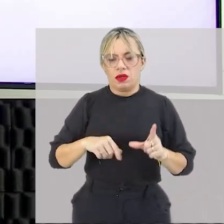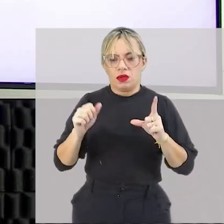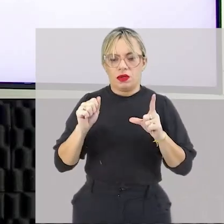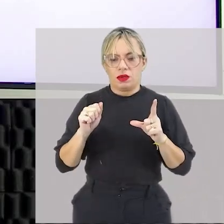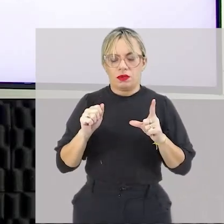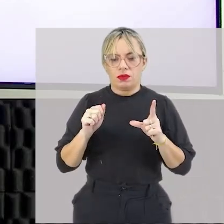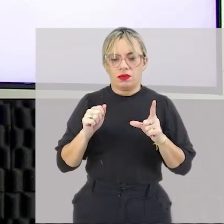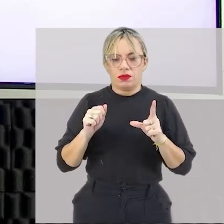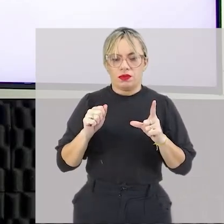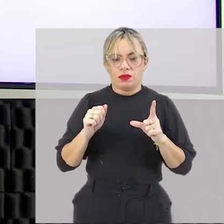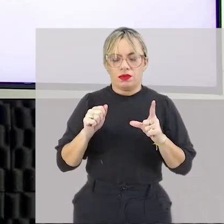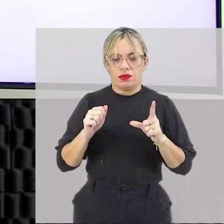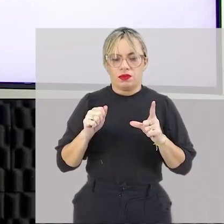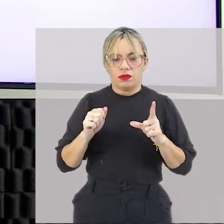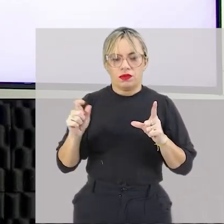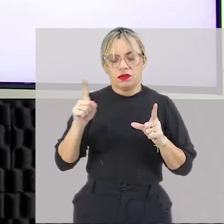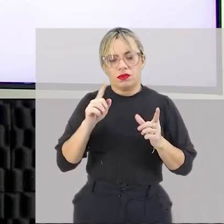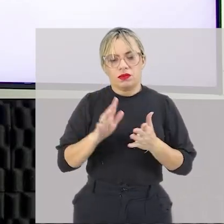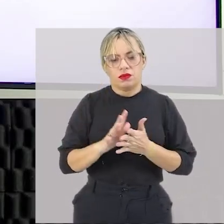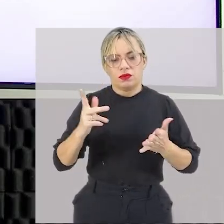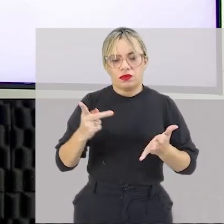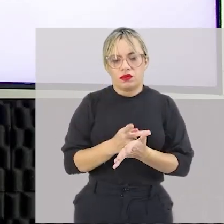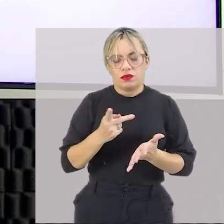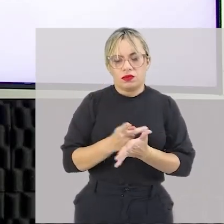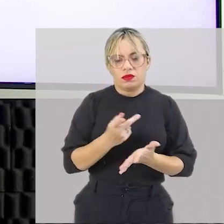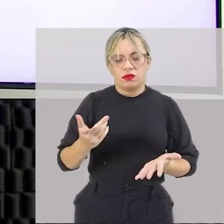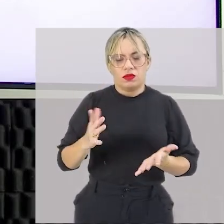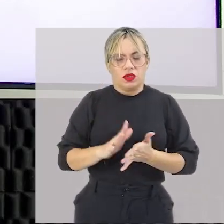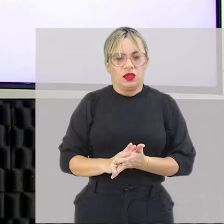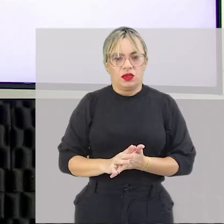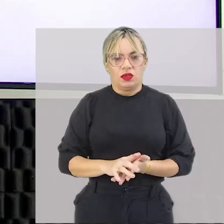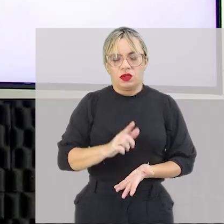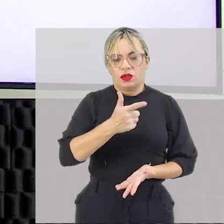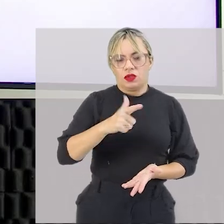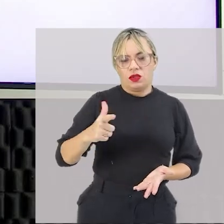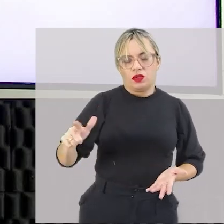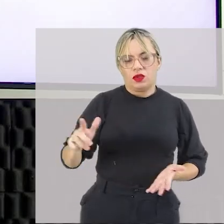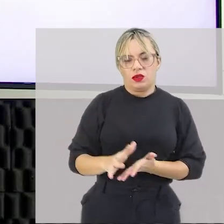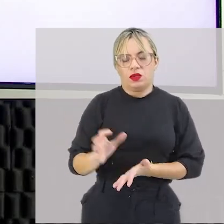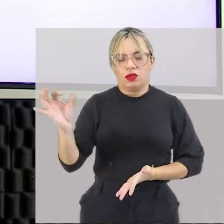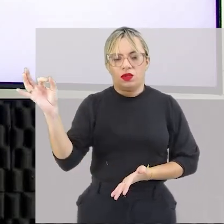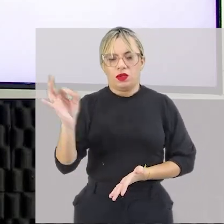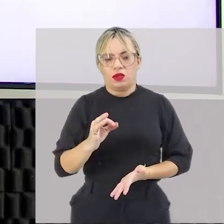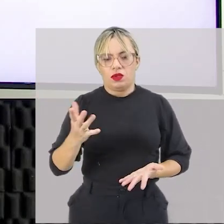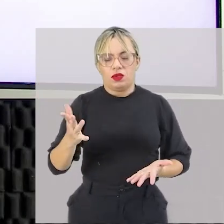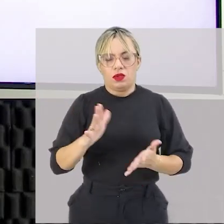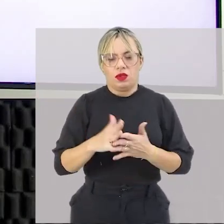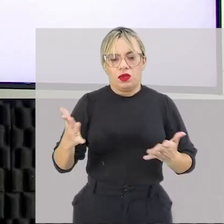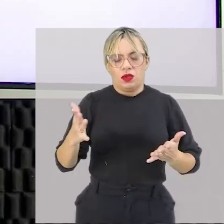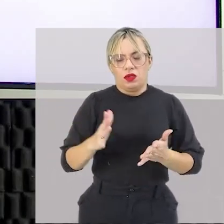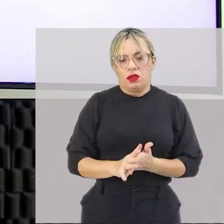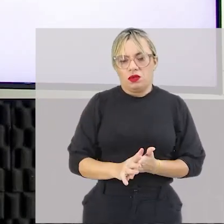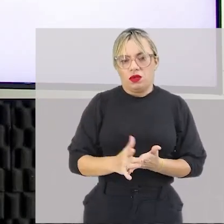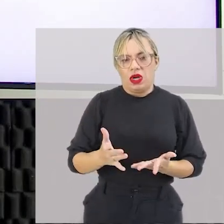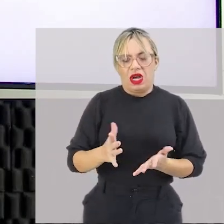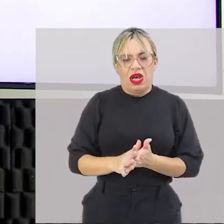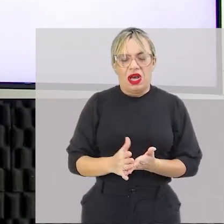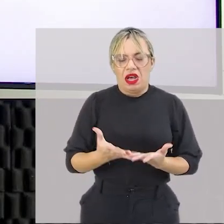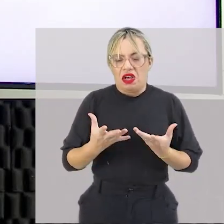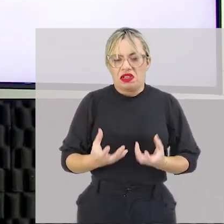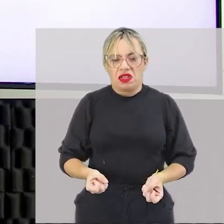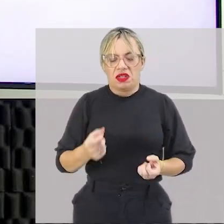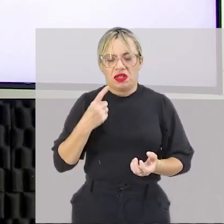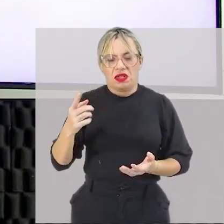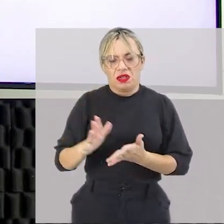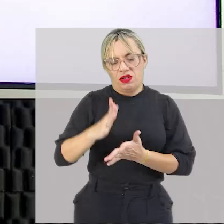impunidade criminal, verdade? Não, é falso. Não tem nenhuma conexão de aumentar a impunidade, de não punir criminalmente quem